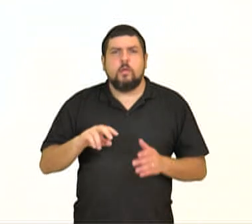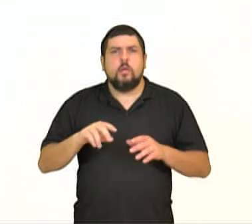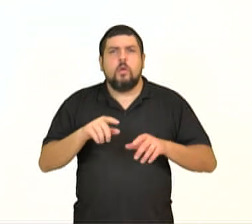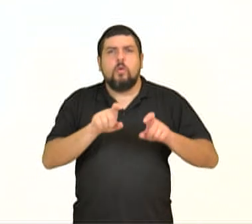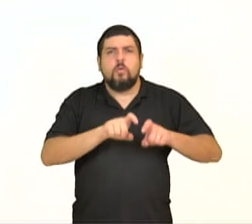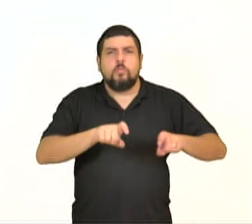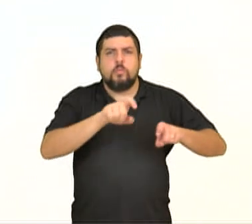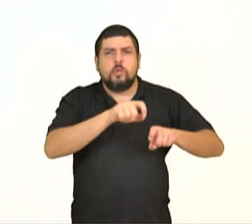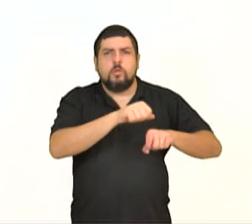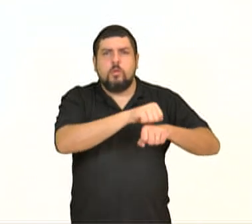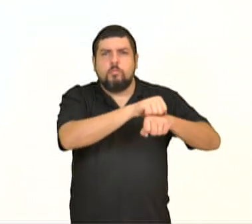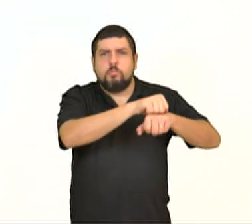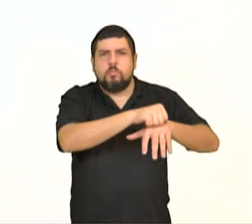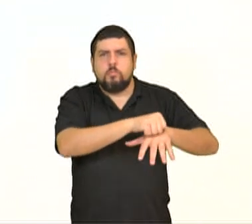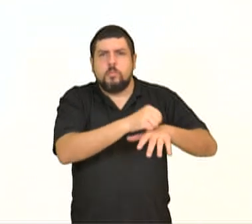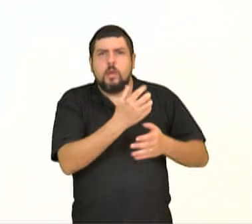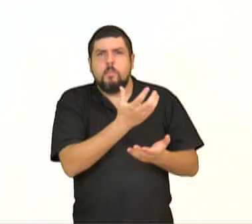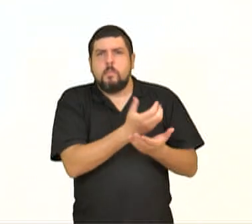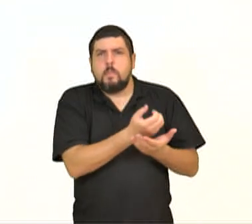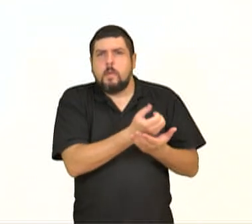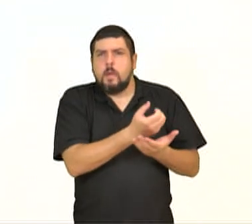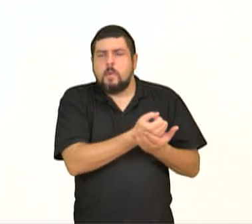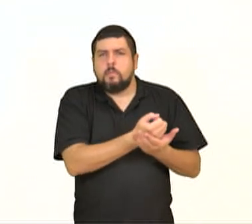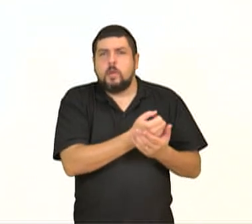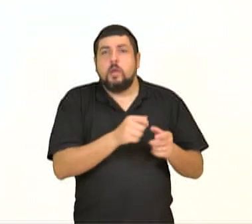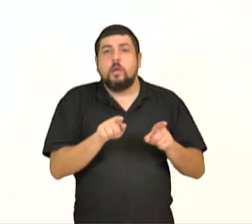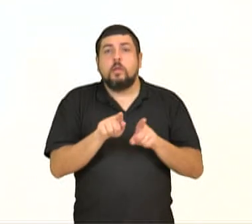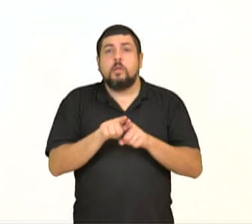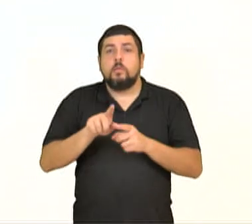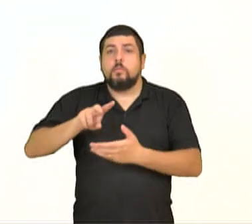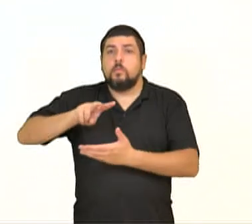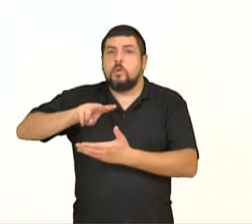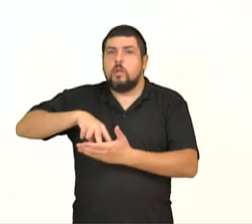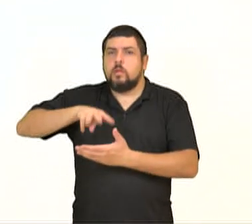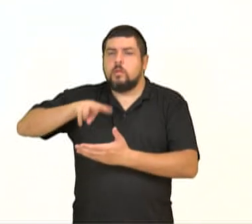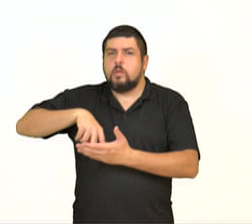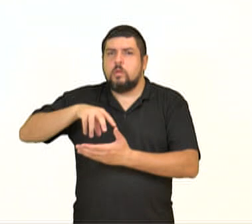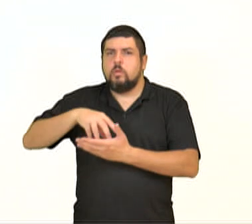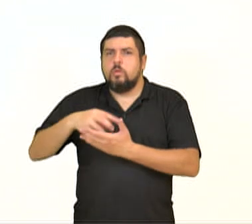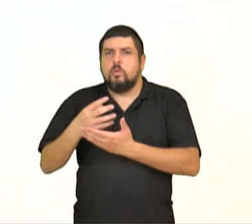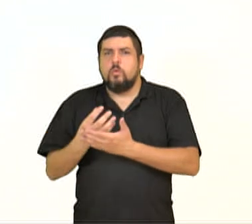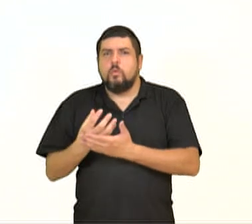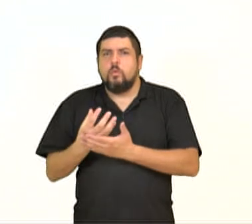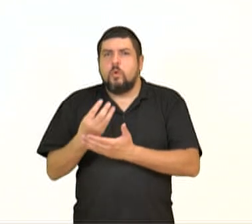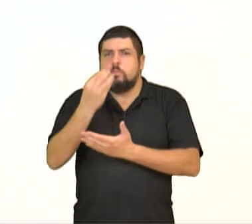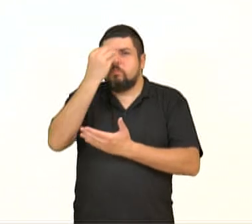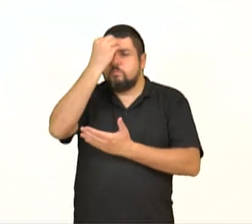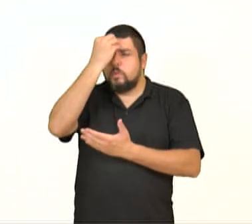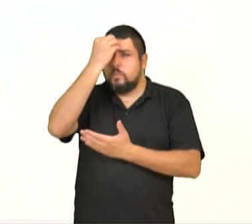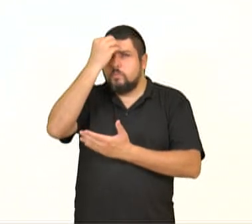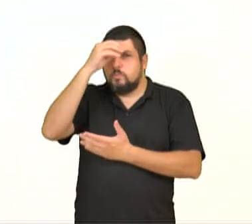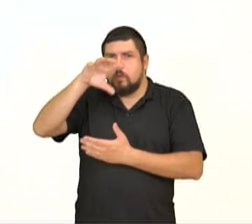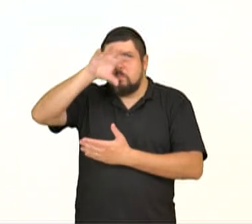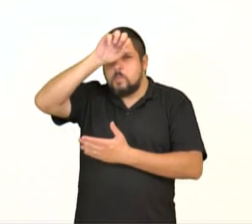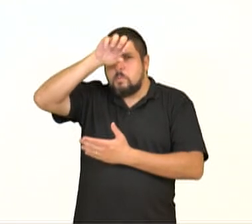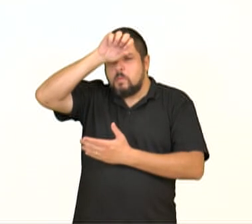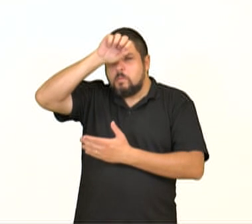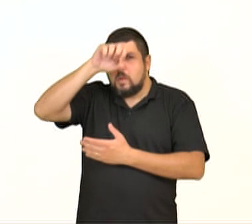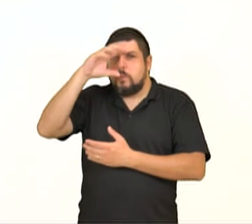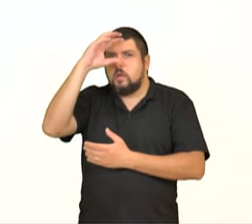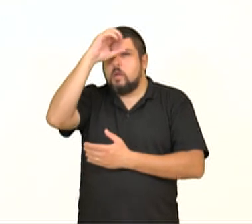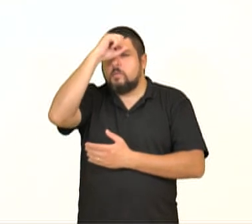inteligente, então ela se apropria do vocabulário da era digital ali, né, porque ao ler as pessoas instalam novos softwares em seus